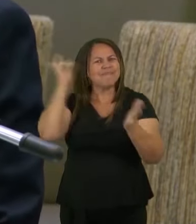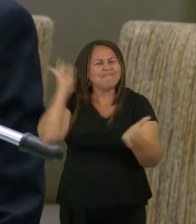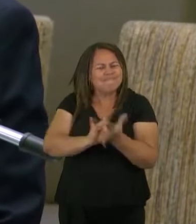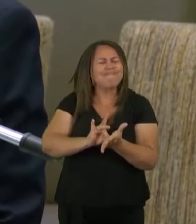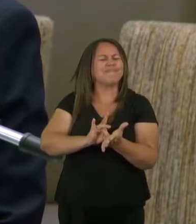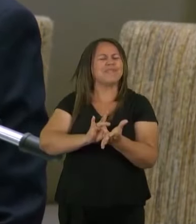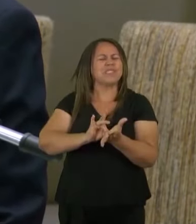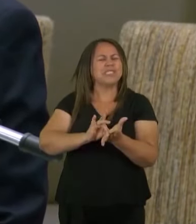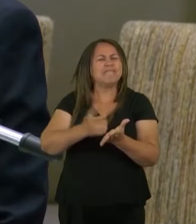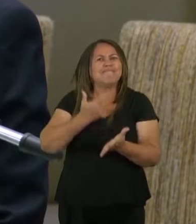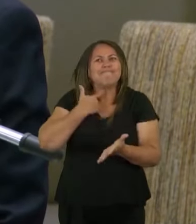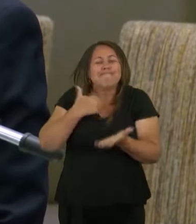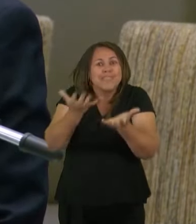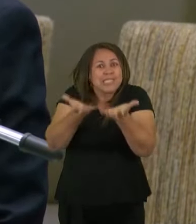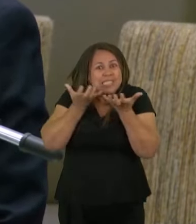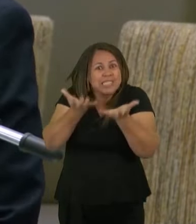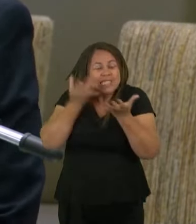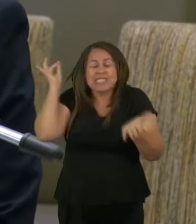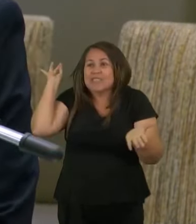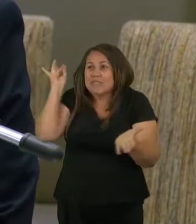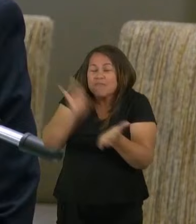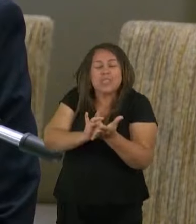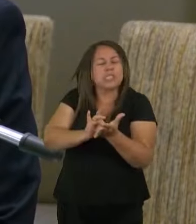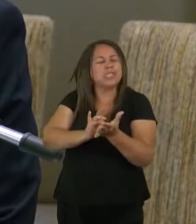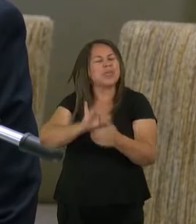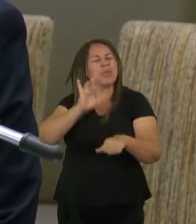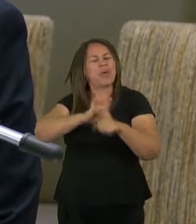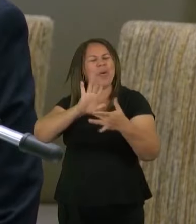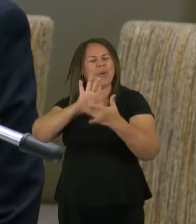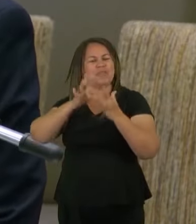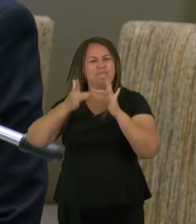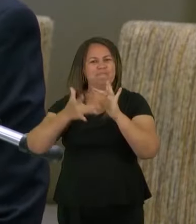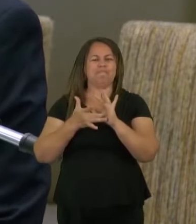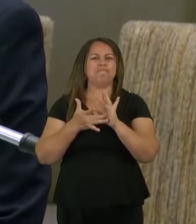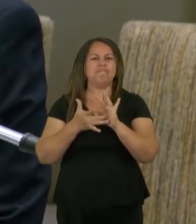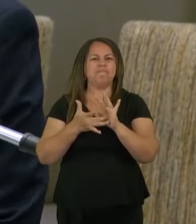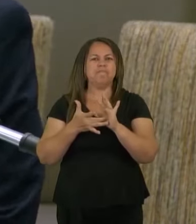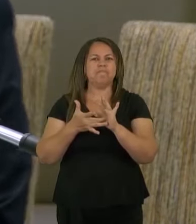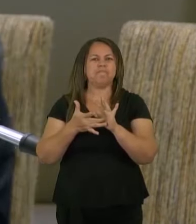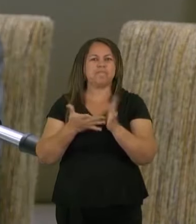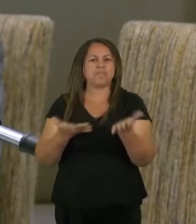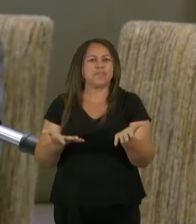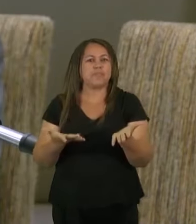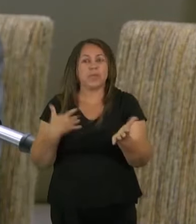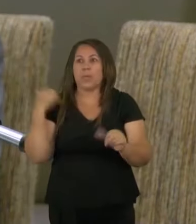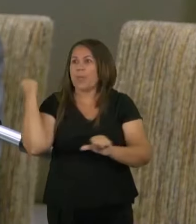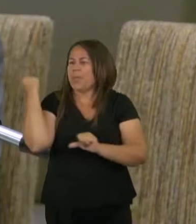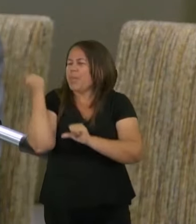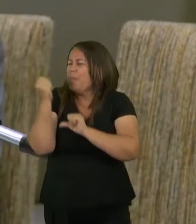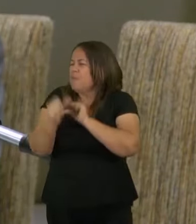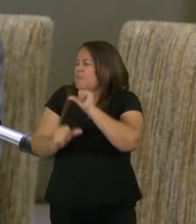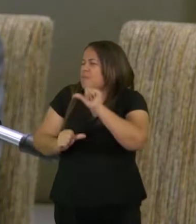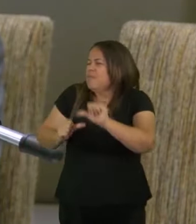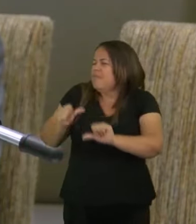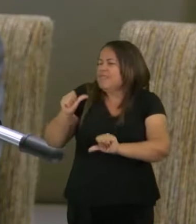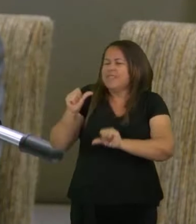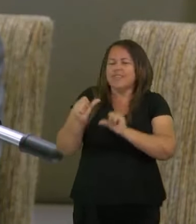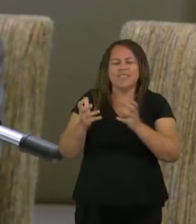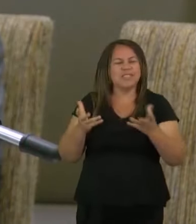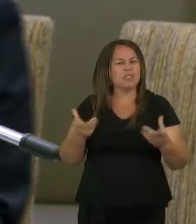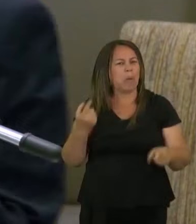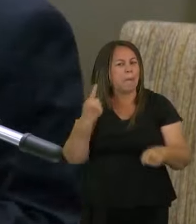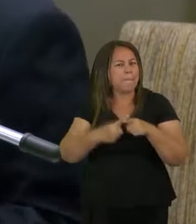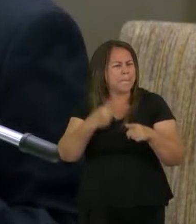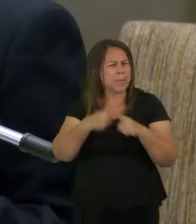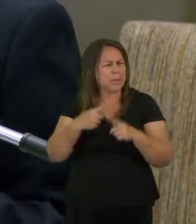Ela tocou em Jesus querendo tocar em Jesus. Isso aqui muda tudo.